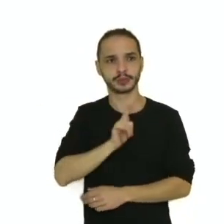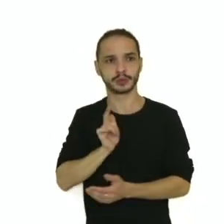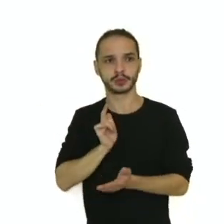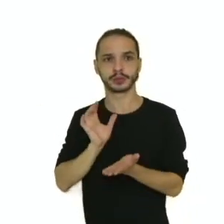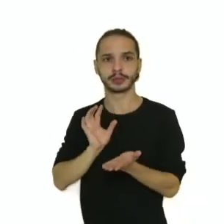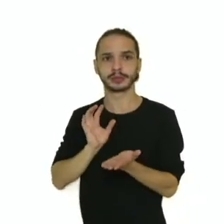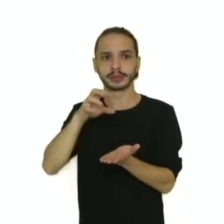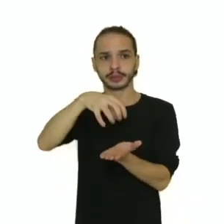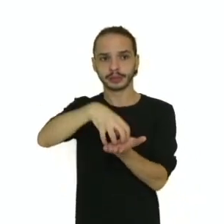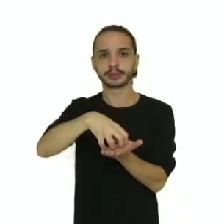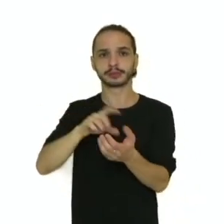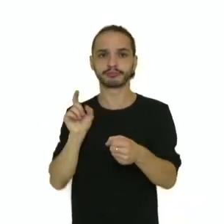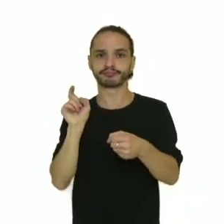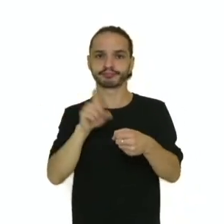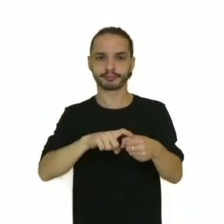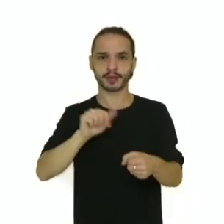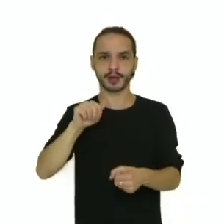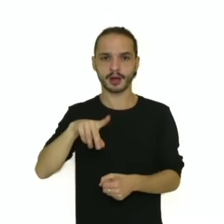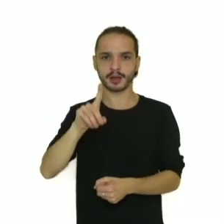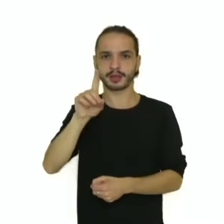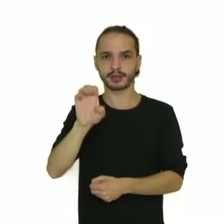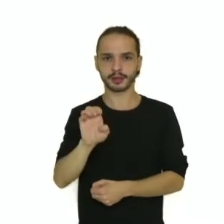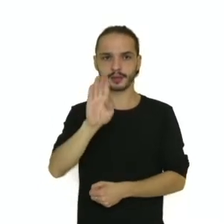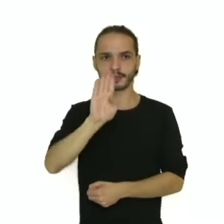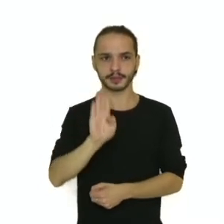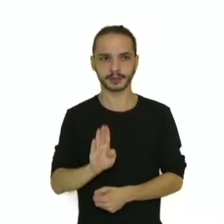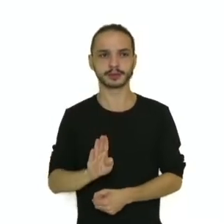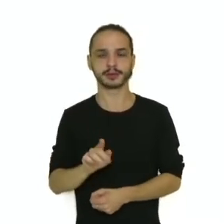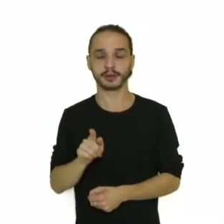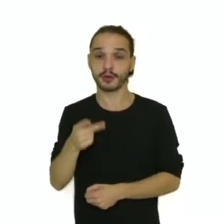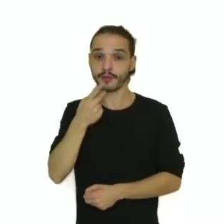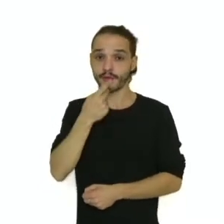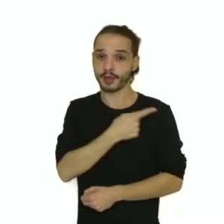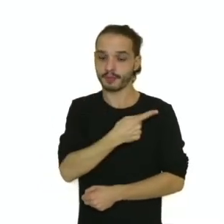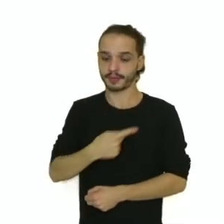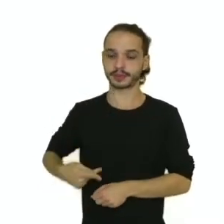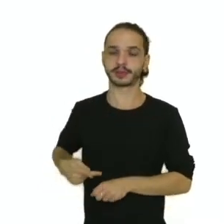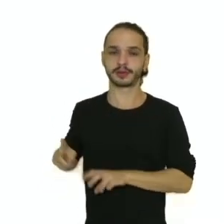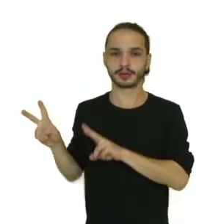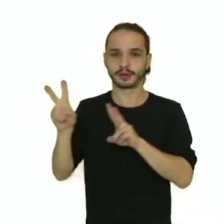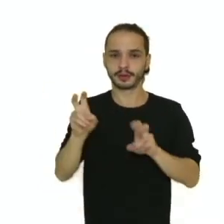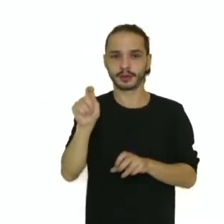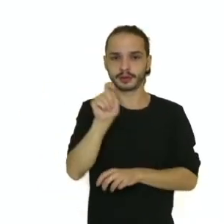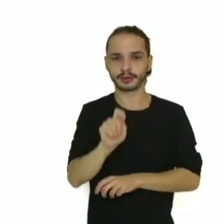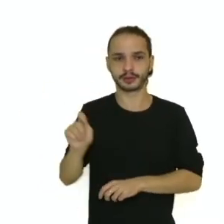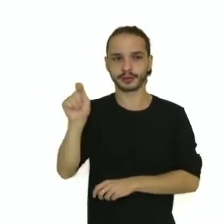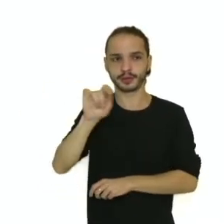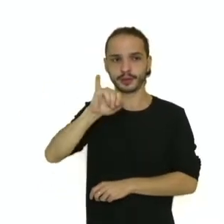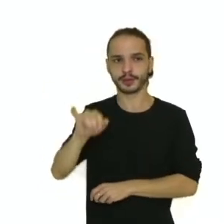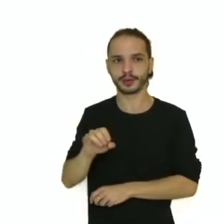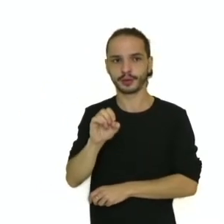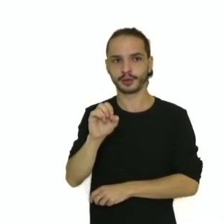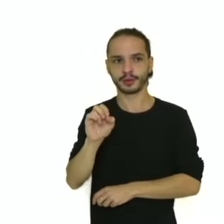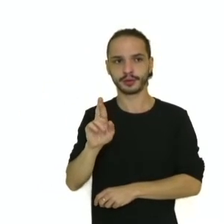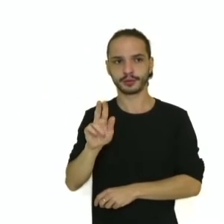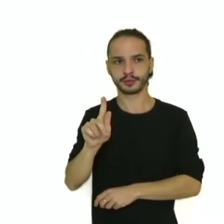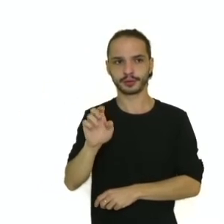ecoterapia filiado à ANDE Brasil, diz o presidente da associação, Jorge Dornelles